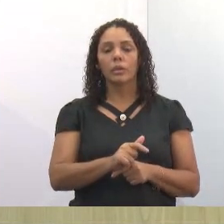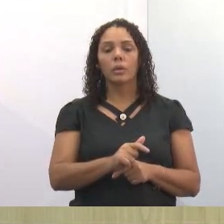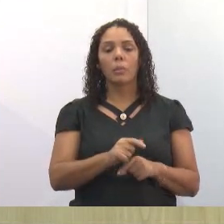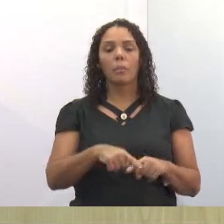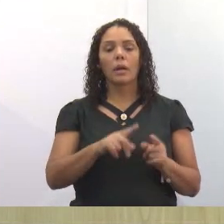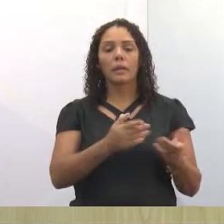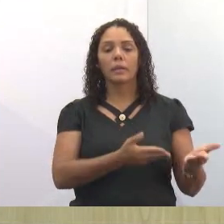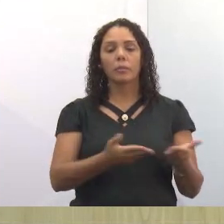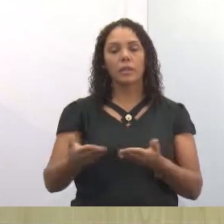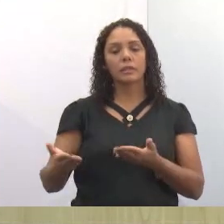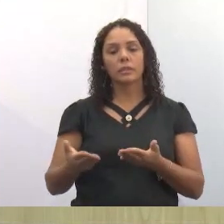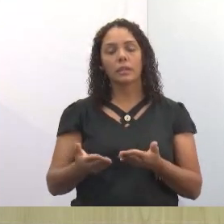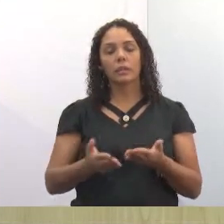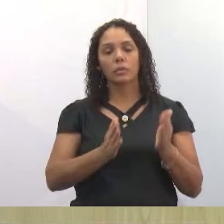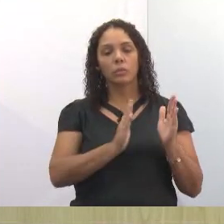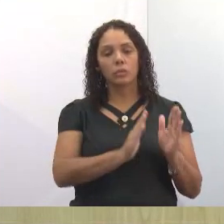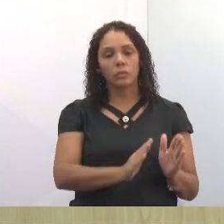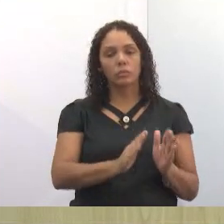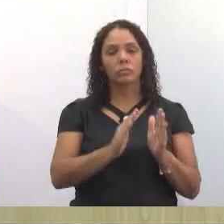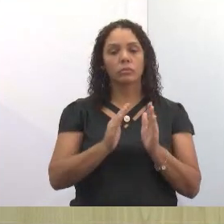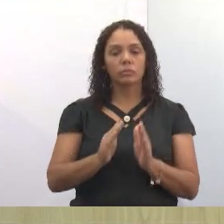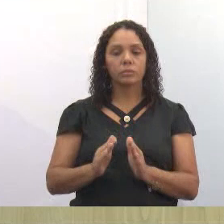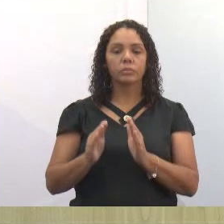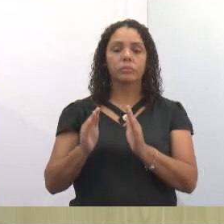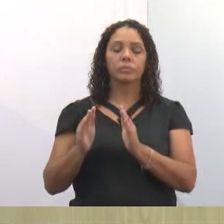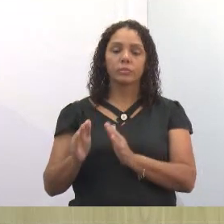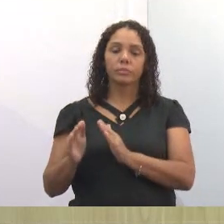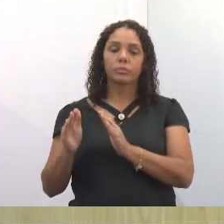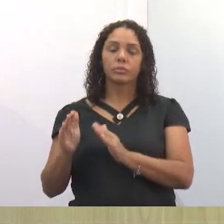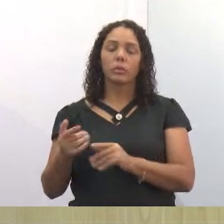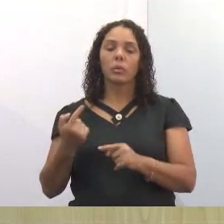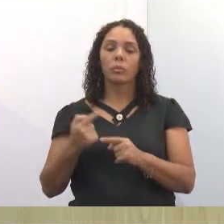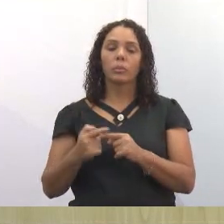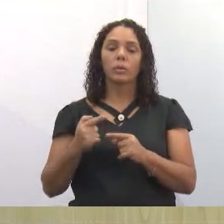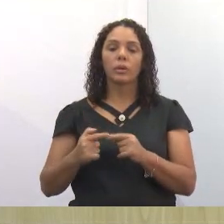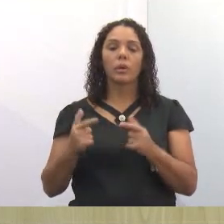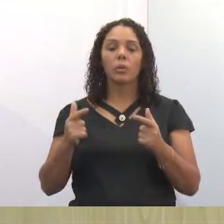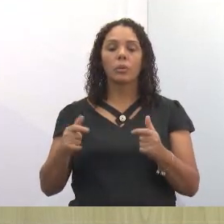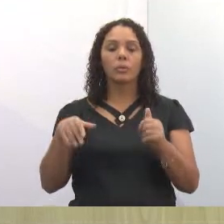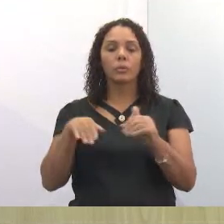gradativa, uma vez que, por condição incorreta, o armazenamento